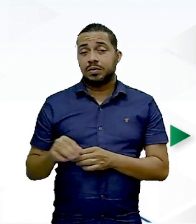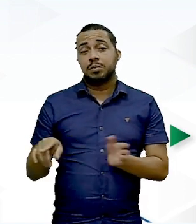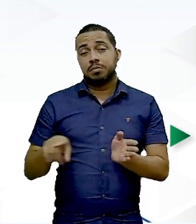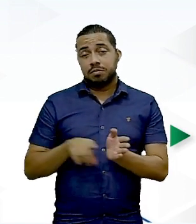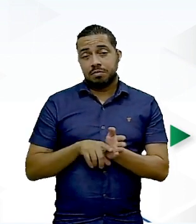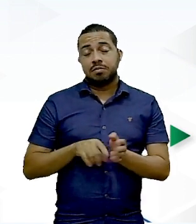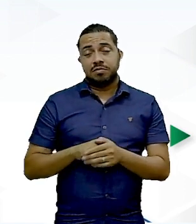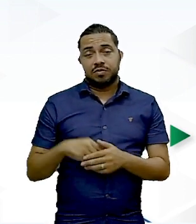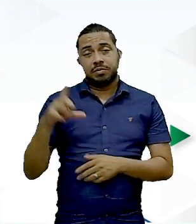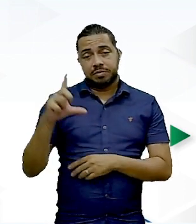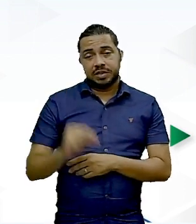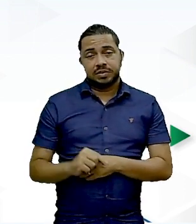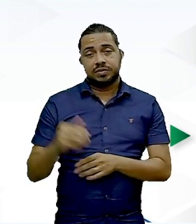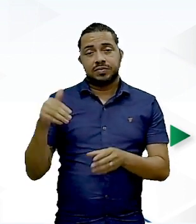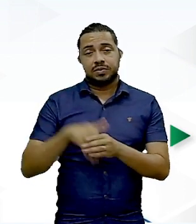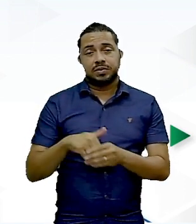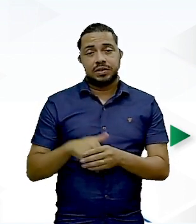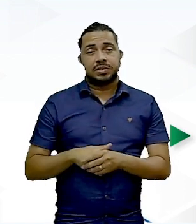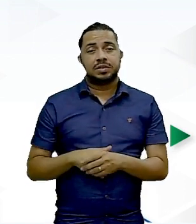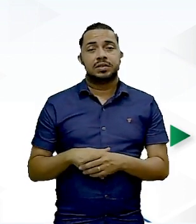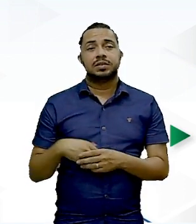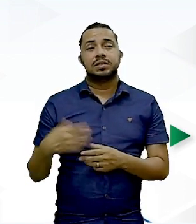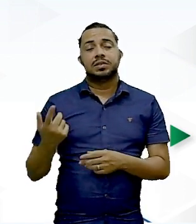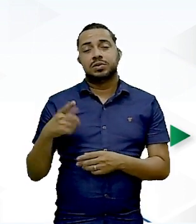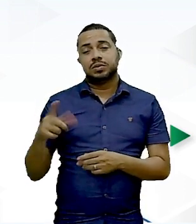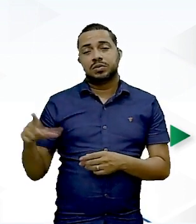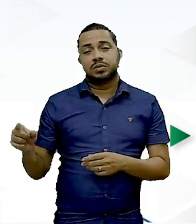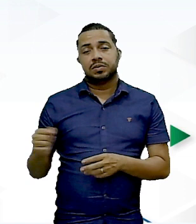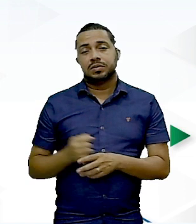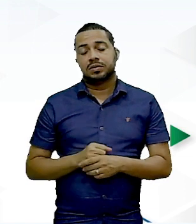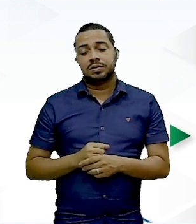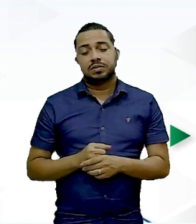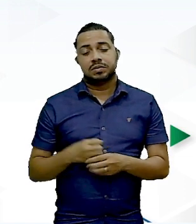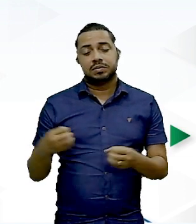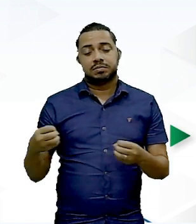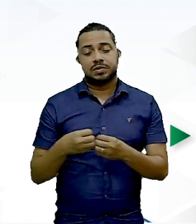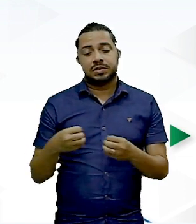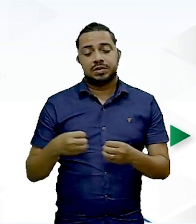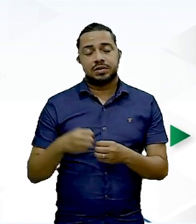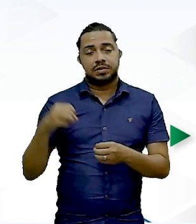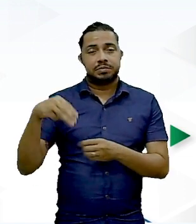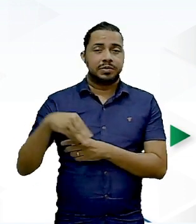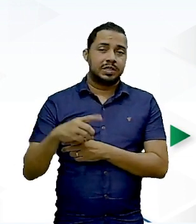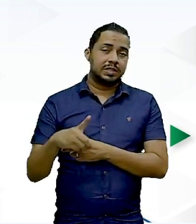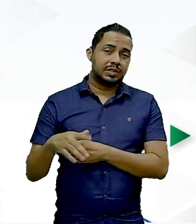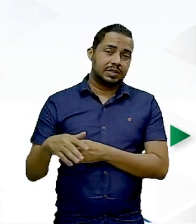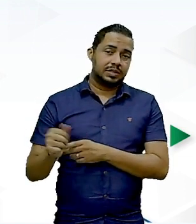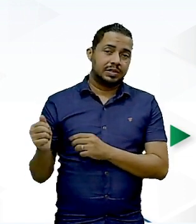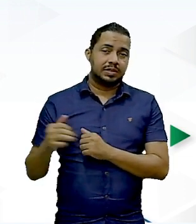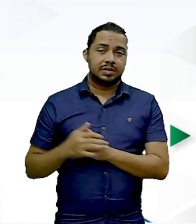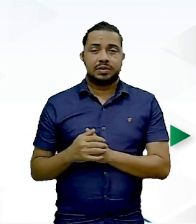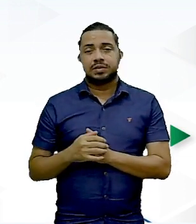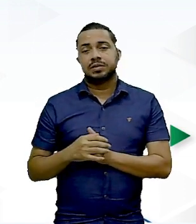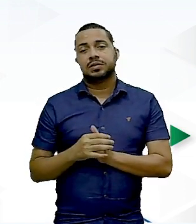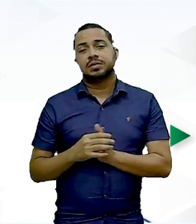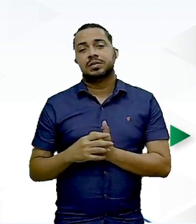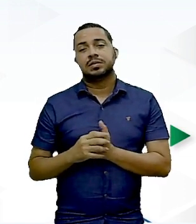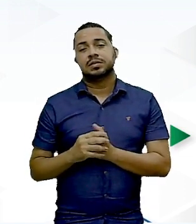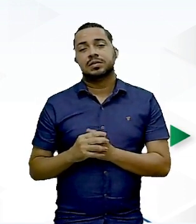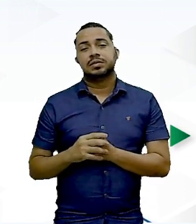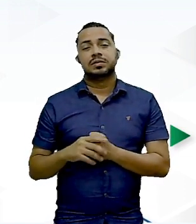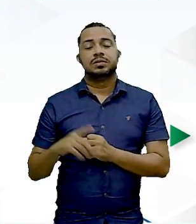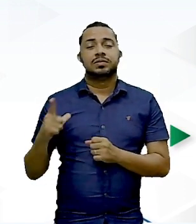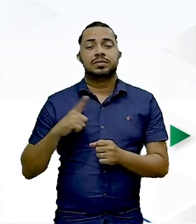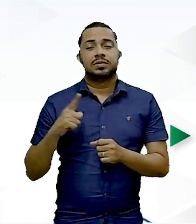e ficou bem abaixo da média, e os demais ficaram aí bem próximo da média. O mais próximo da média, com toda certeza,